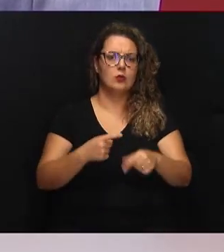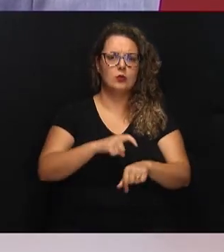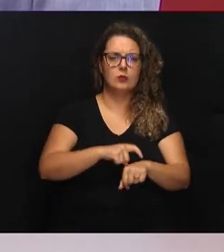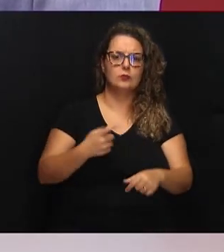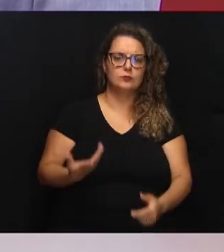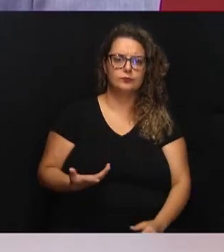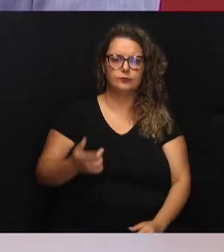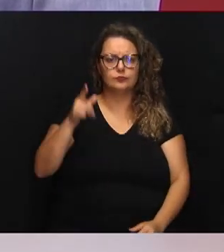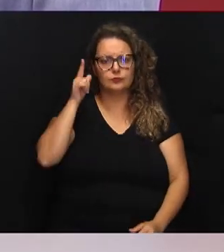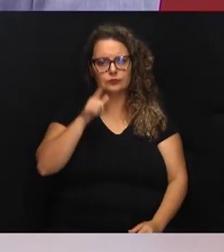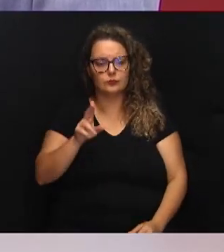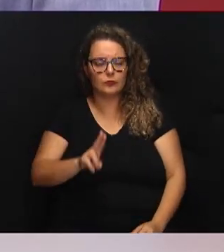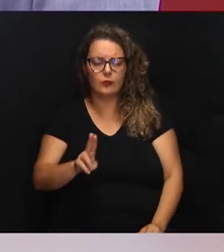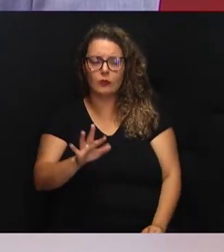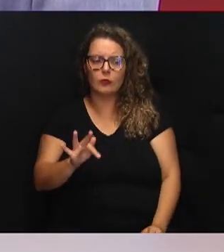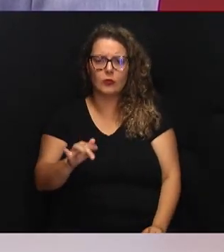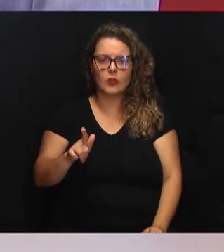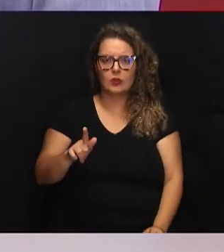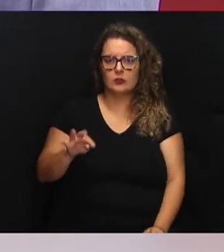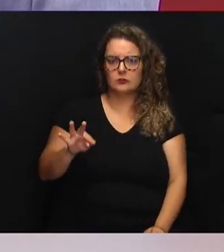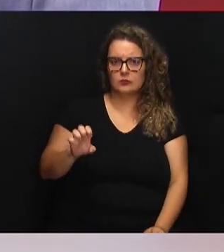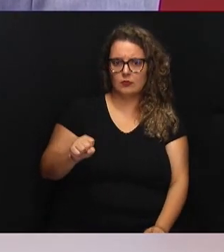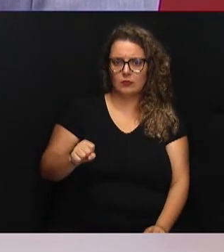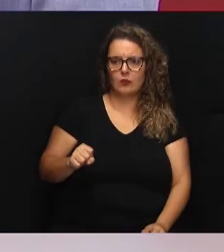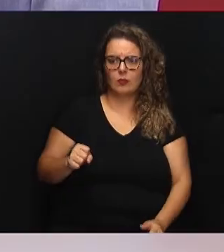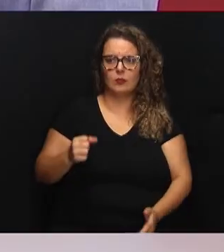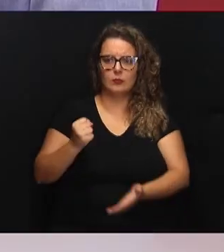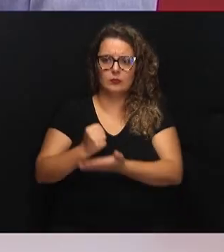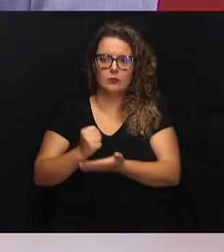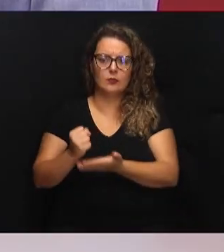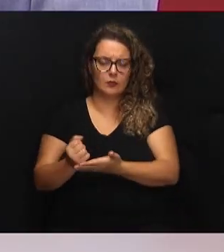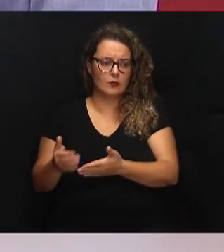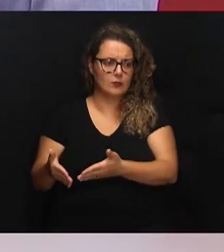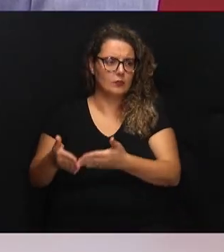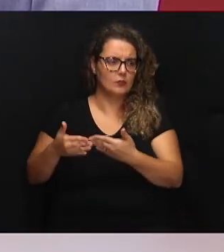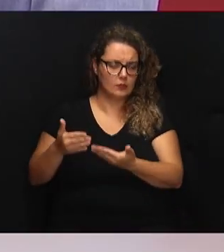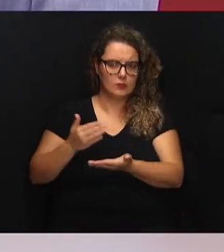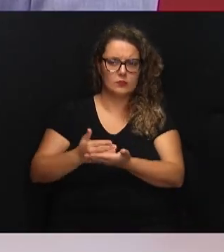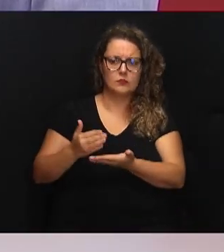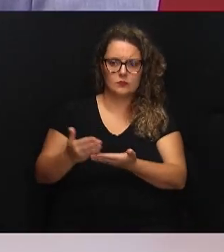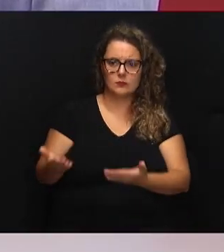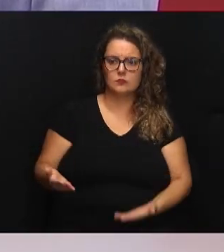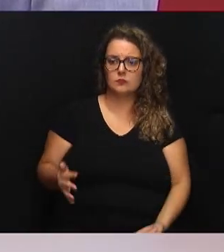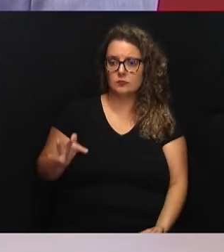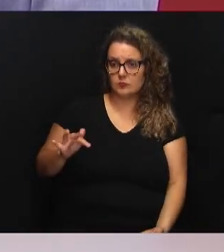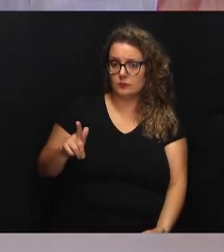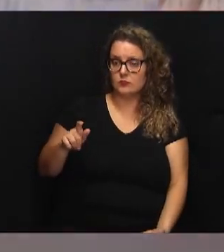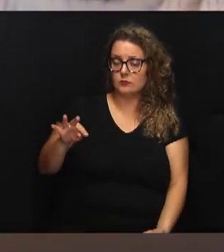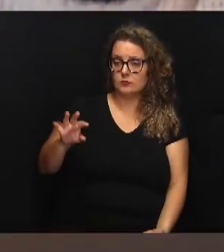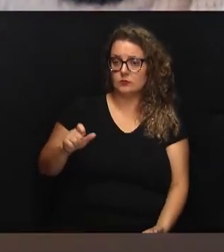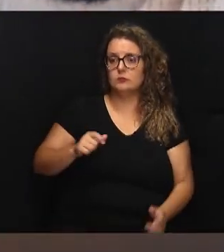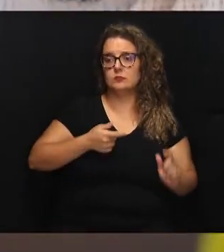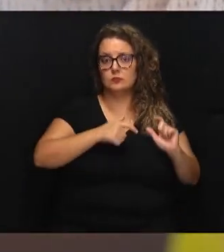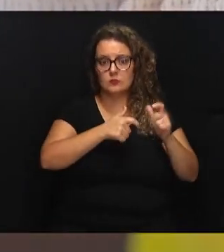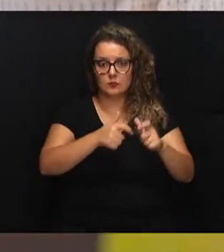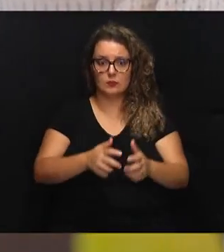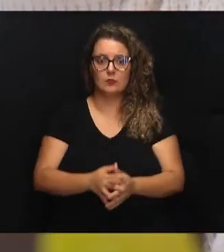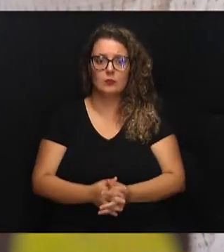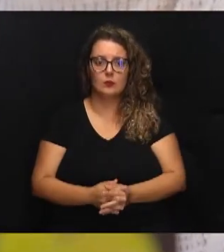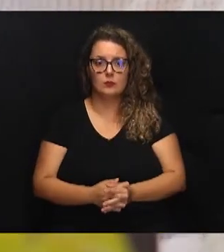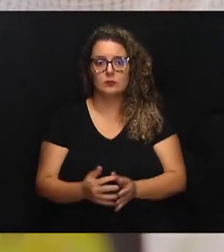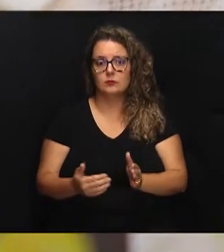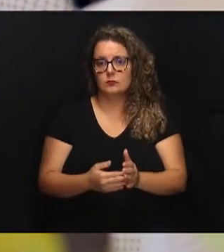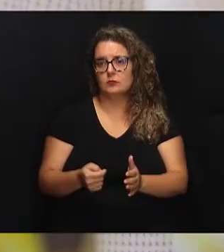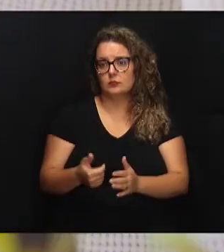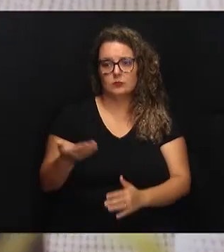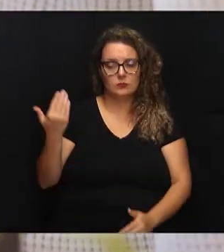consigo usar o FGTS para contratar empréstimos? O FGTS ele tem uma função tradicionalmente, né? O FGTS até há pouco tempo atrás